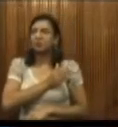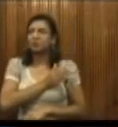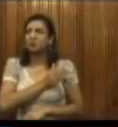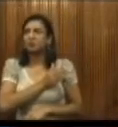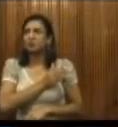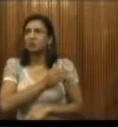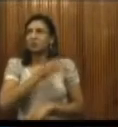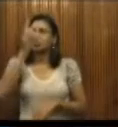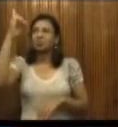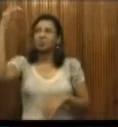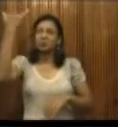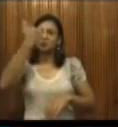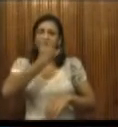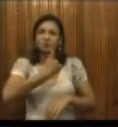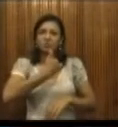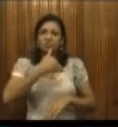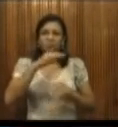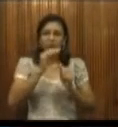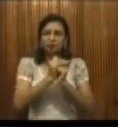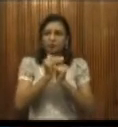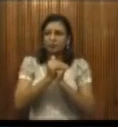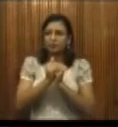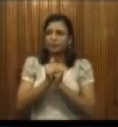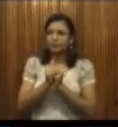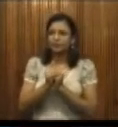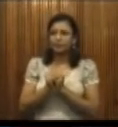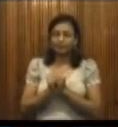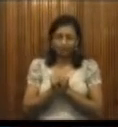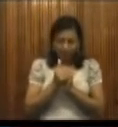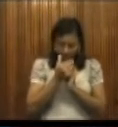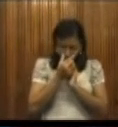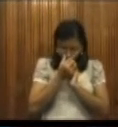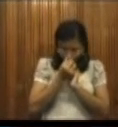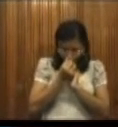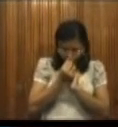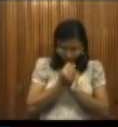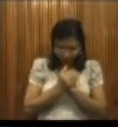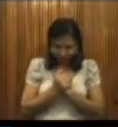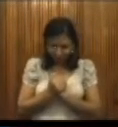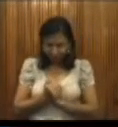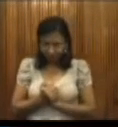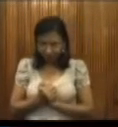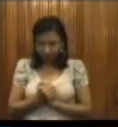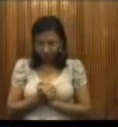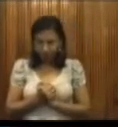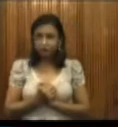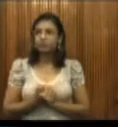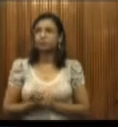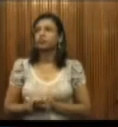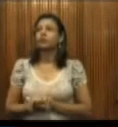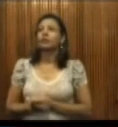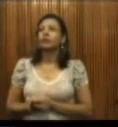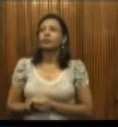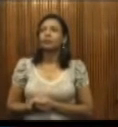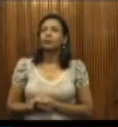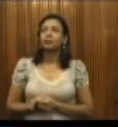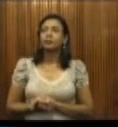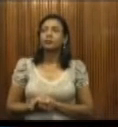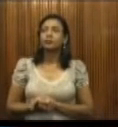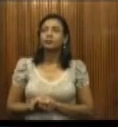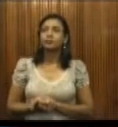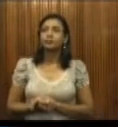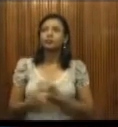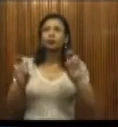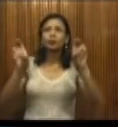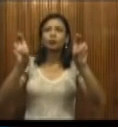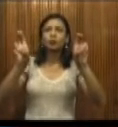assentar-se. Meus queridos, eu quero compartilhar essa mensagem dentro do seguinte